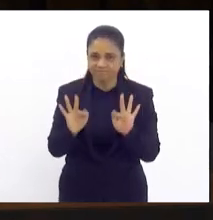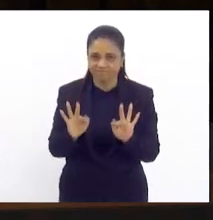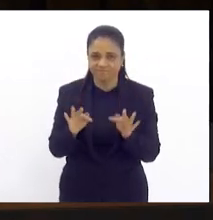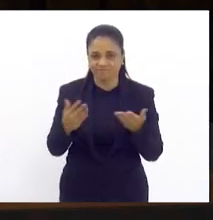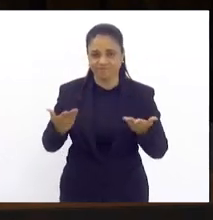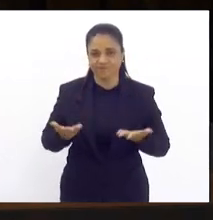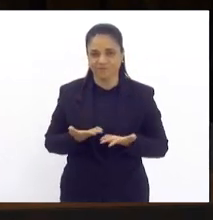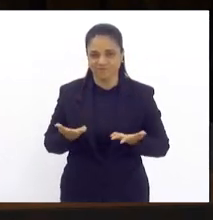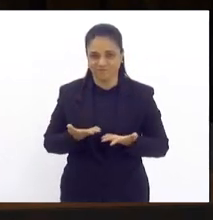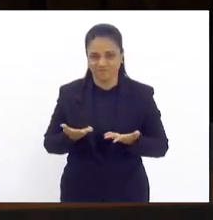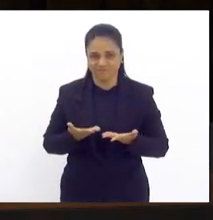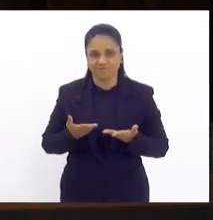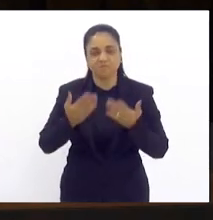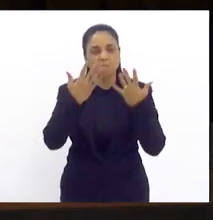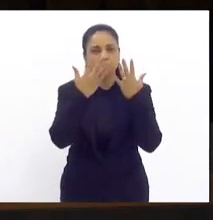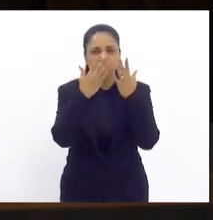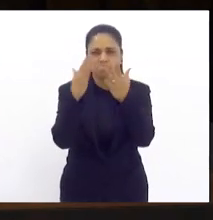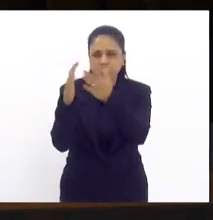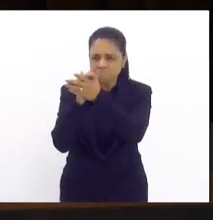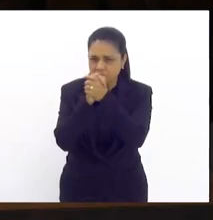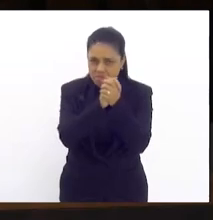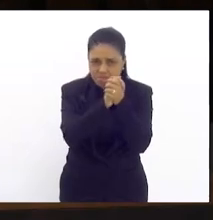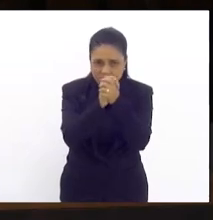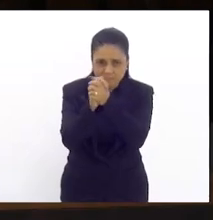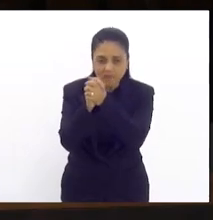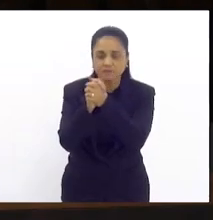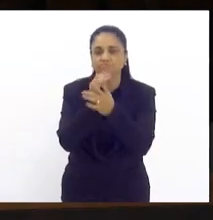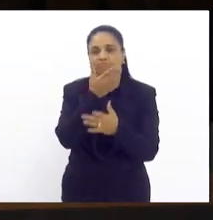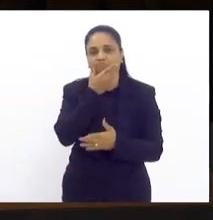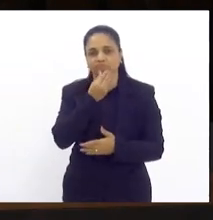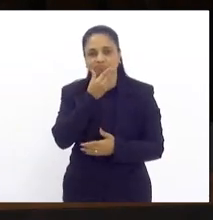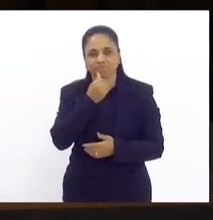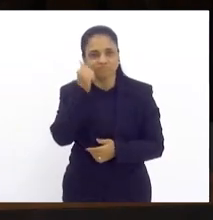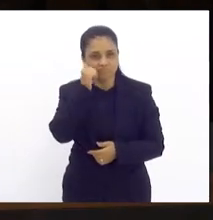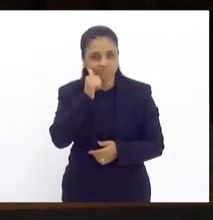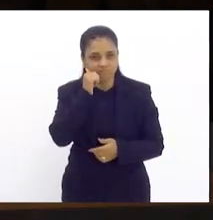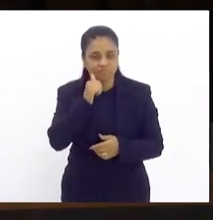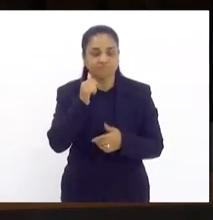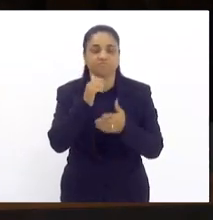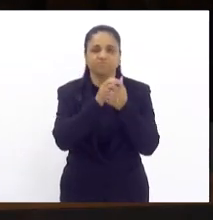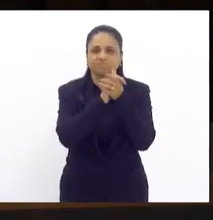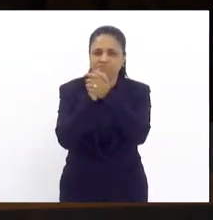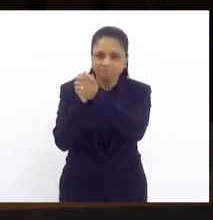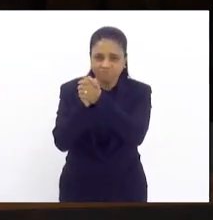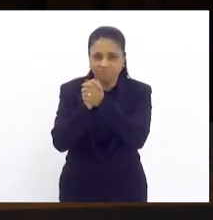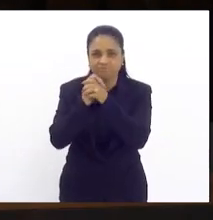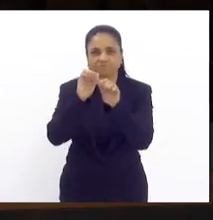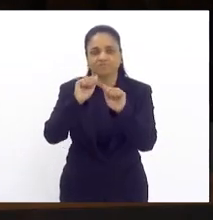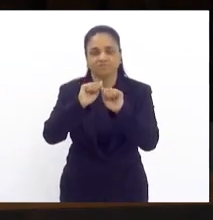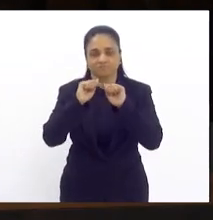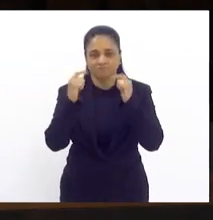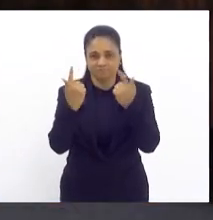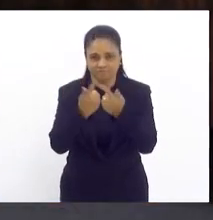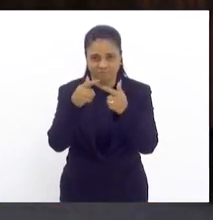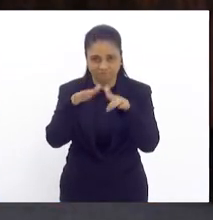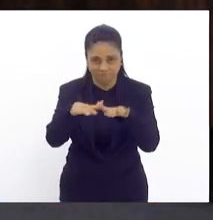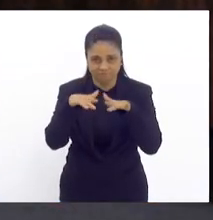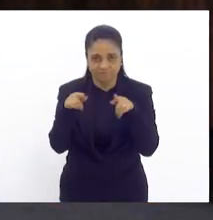aqui hoje. Parabéns a todos os senhores e senhoras, e parabéns à Assembleia, parabéns ao deputado Pedro Brazão.